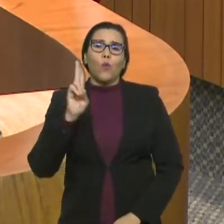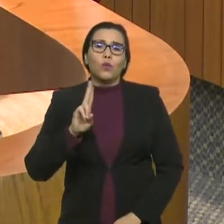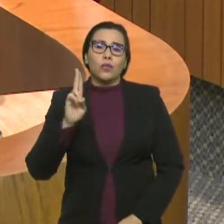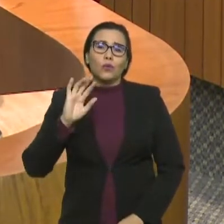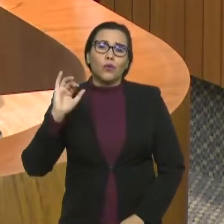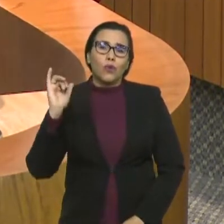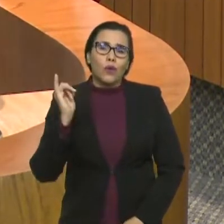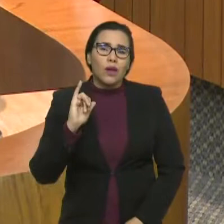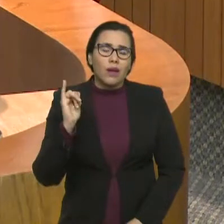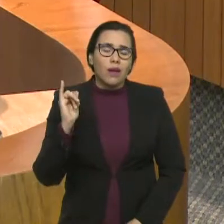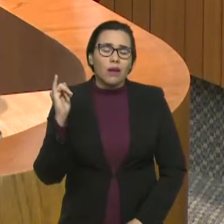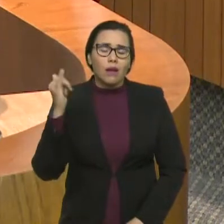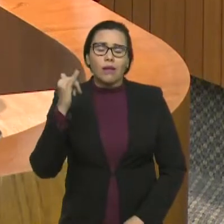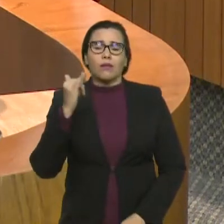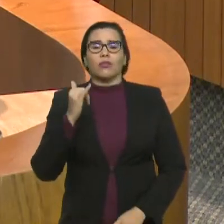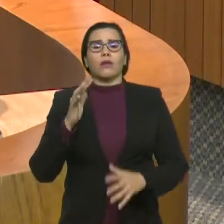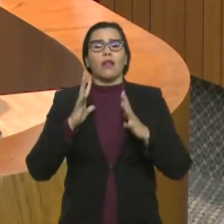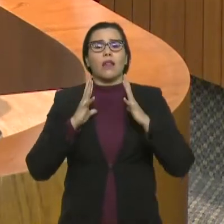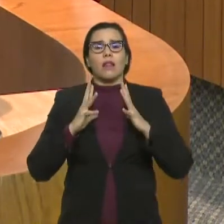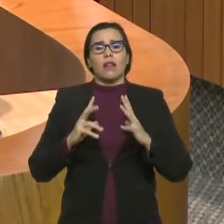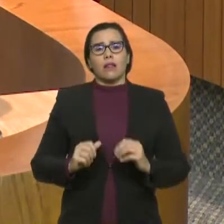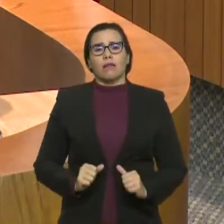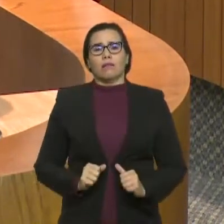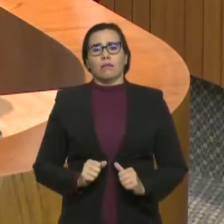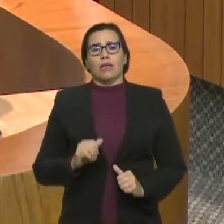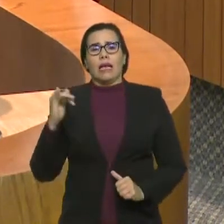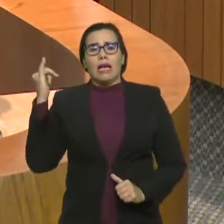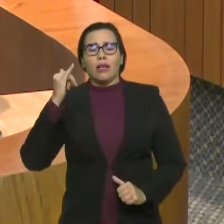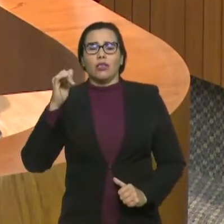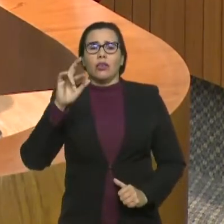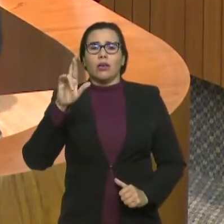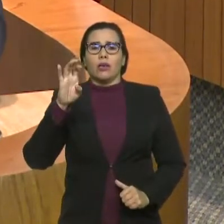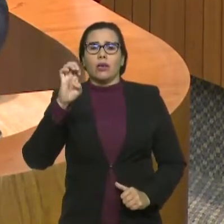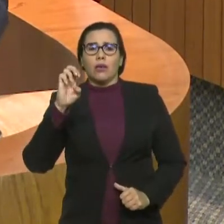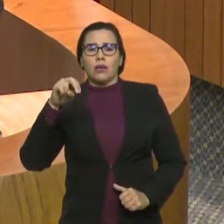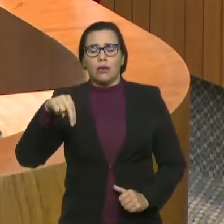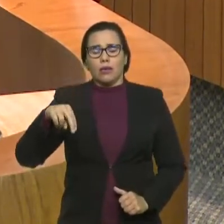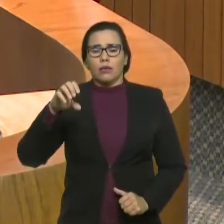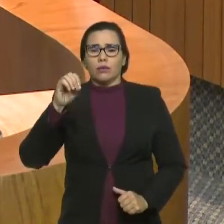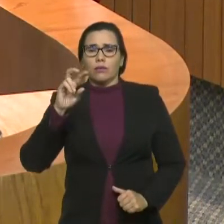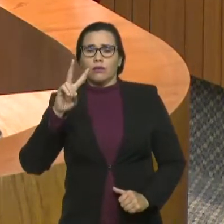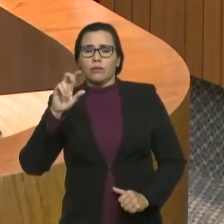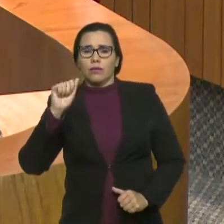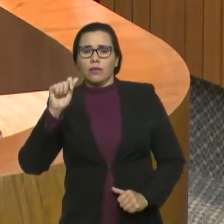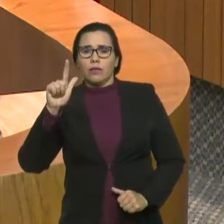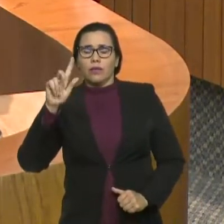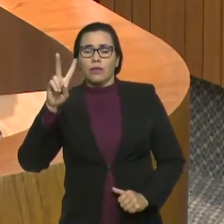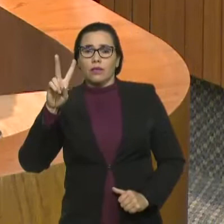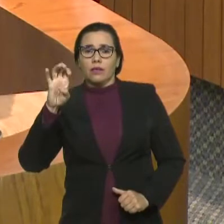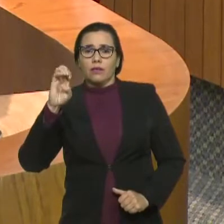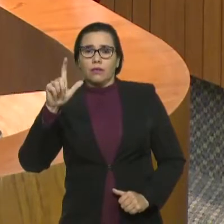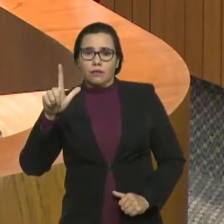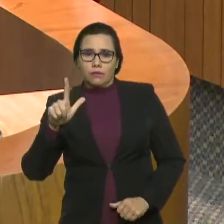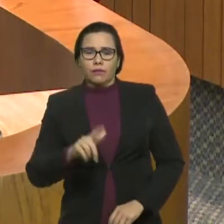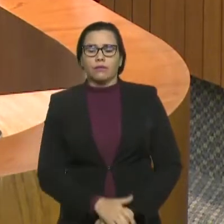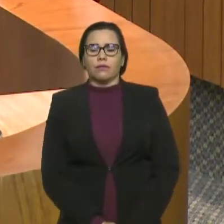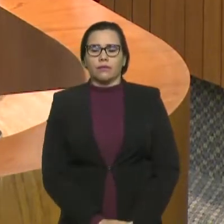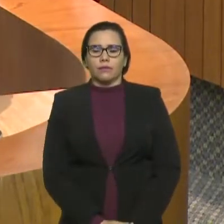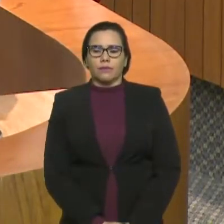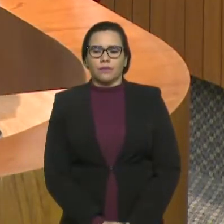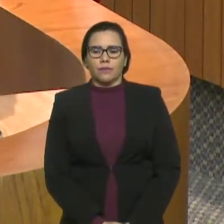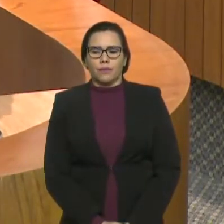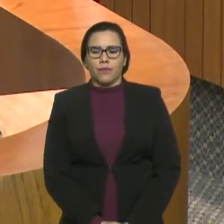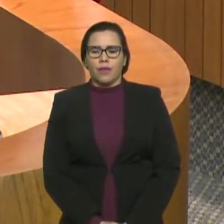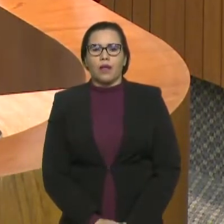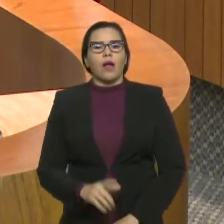limpas. Isto mostra, assim, já o momento, esse novo momento do governo, onde abre as portas e